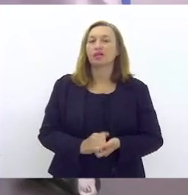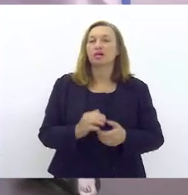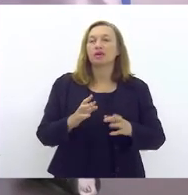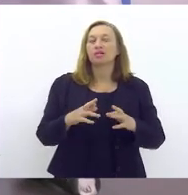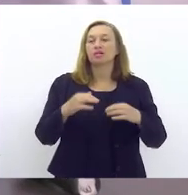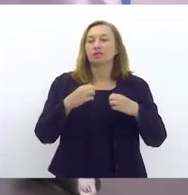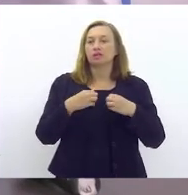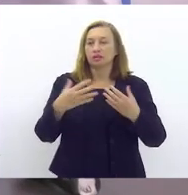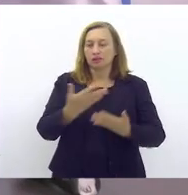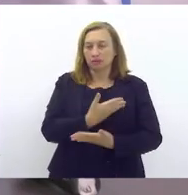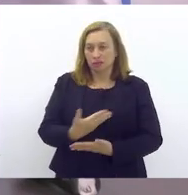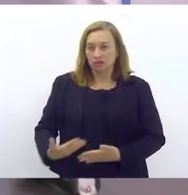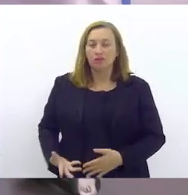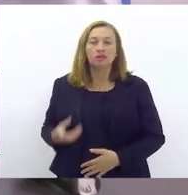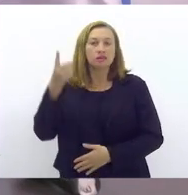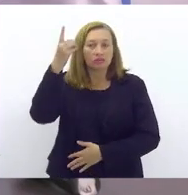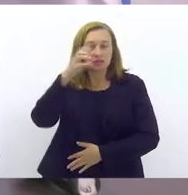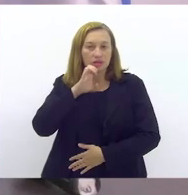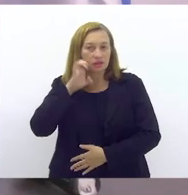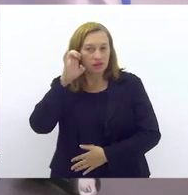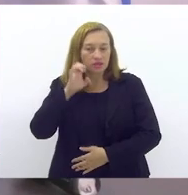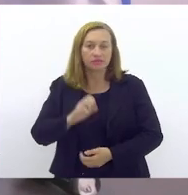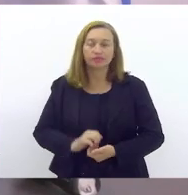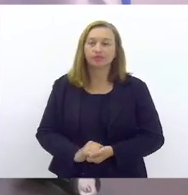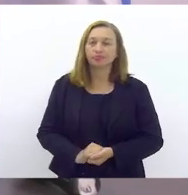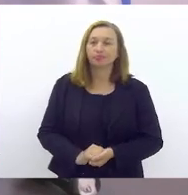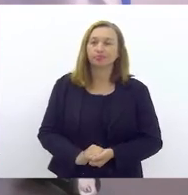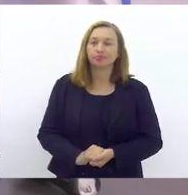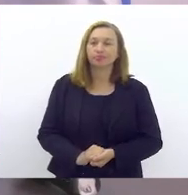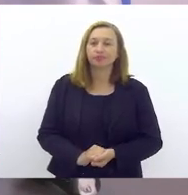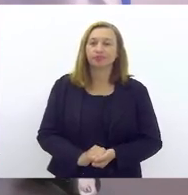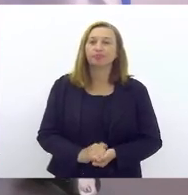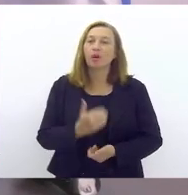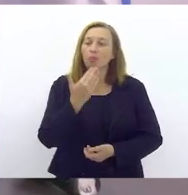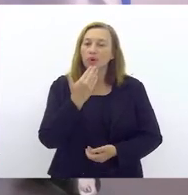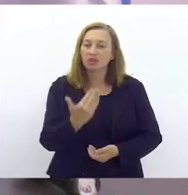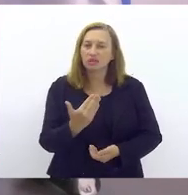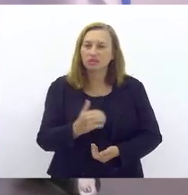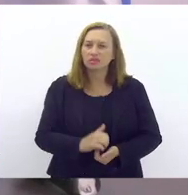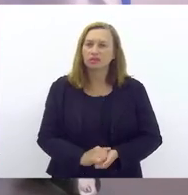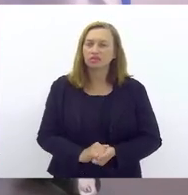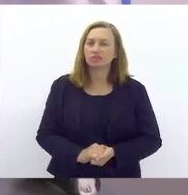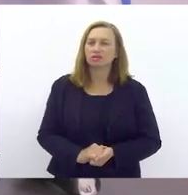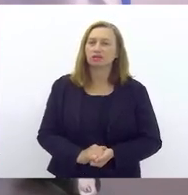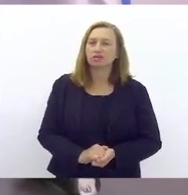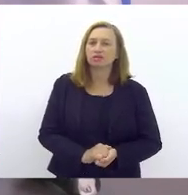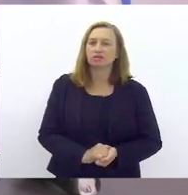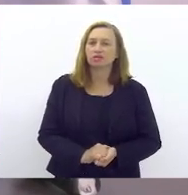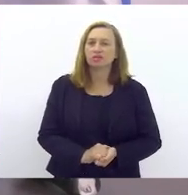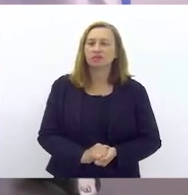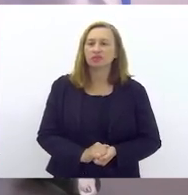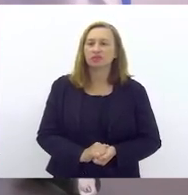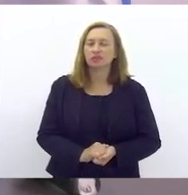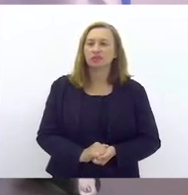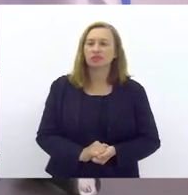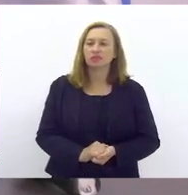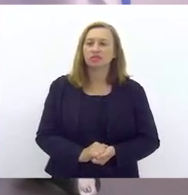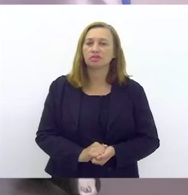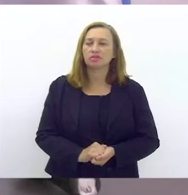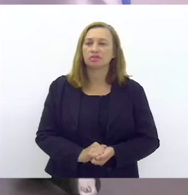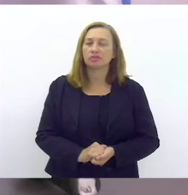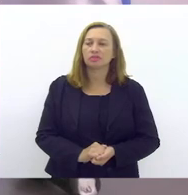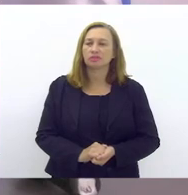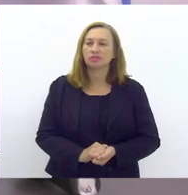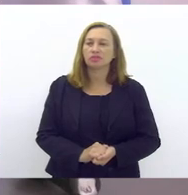audiência, deputada Érica Takimoto, pedindo a cada uma e a cada um guardada